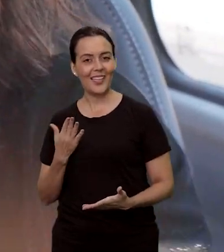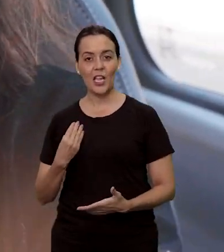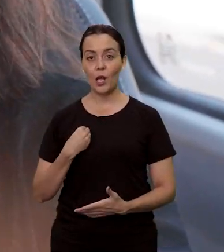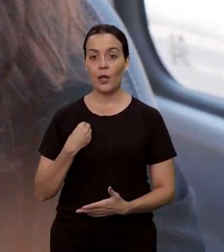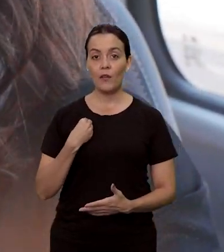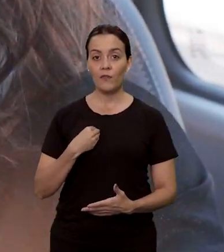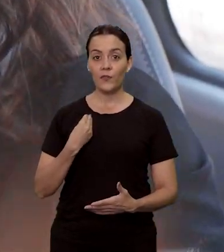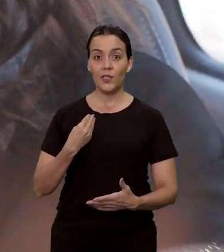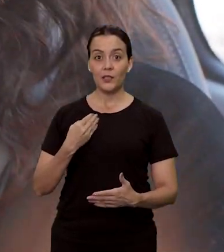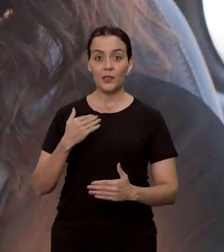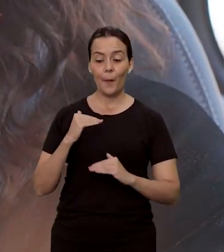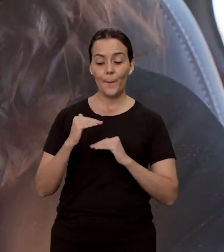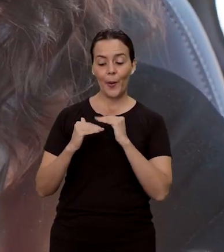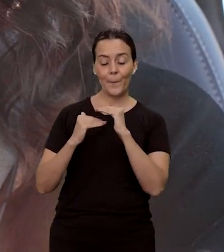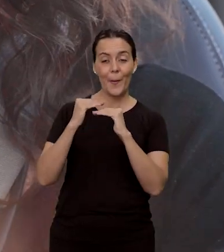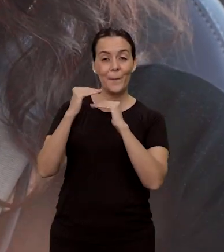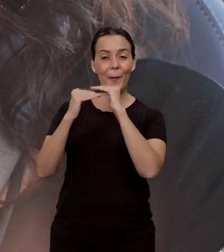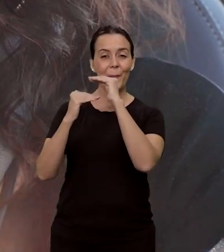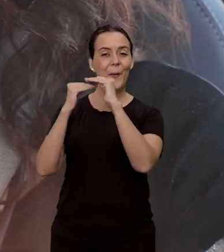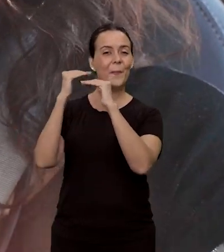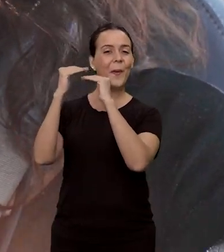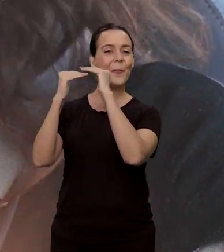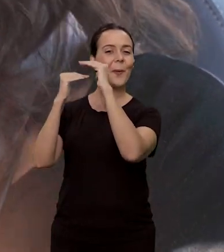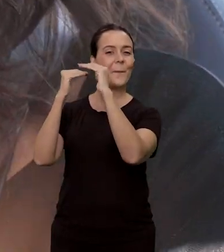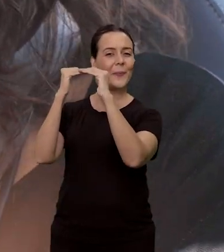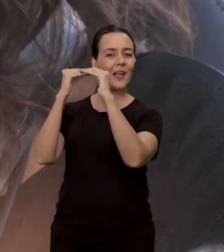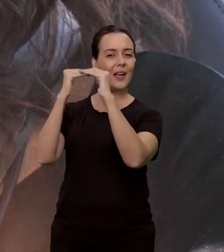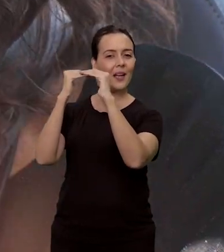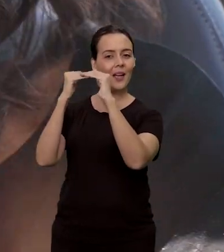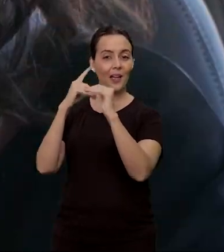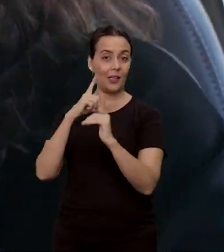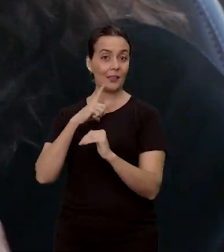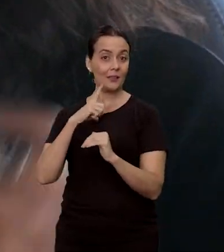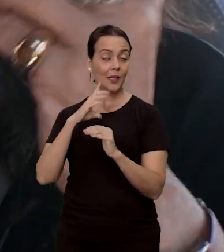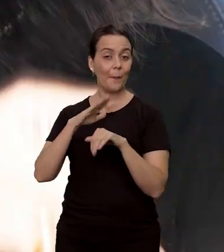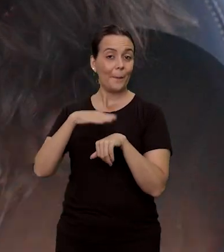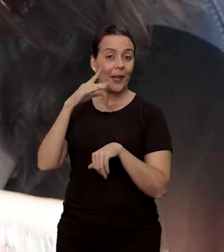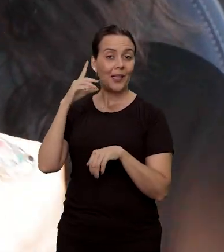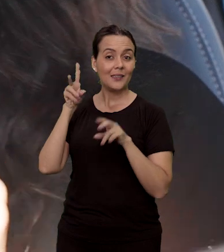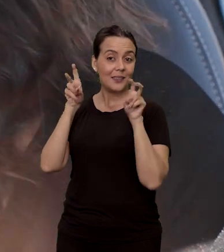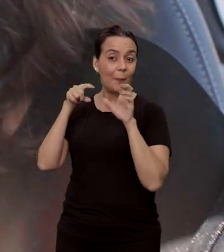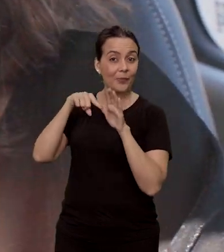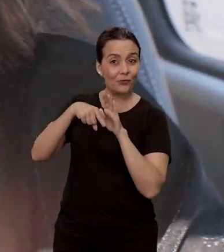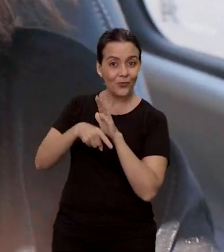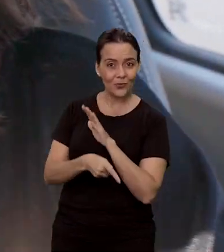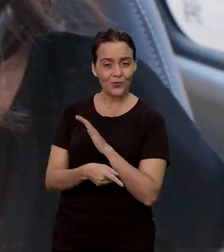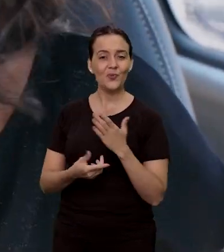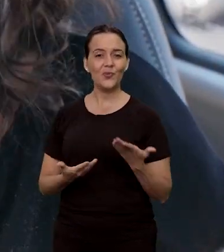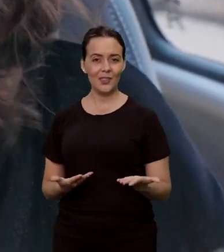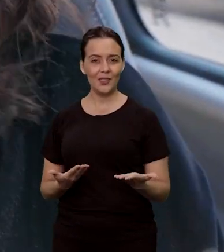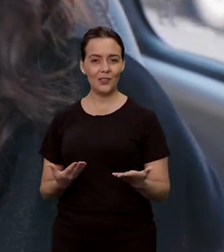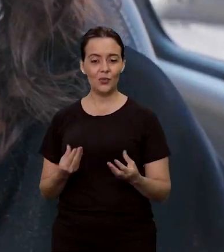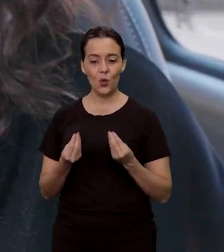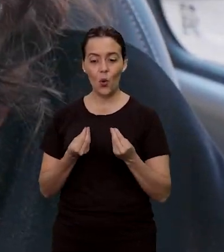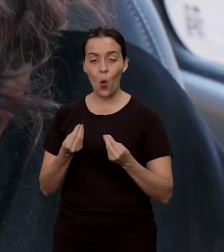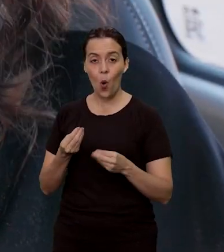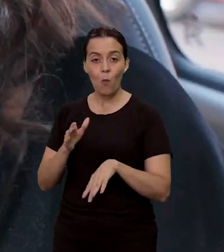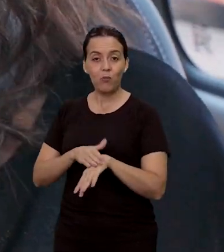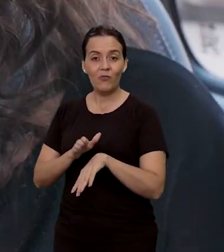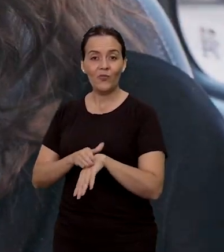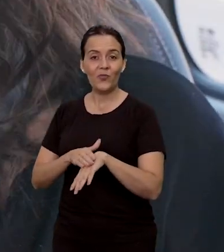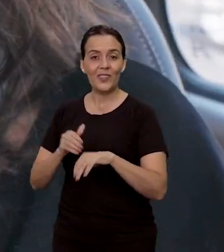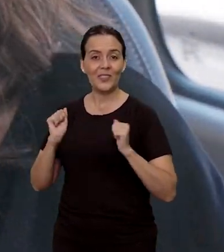vai se organizando em maiores complexidades possíveis por causa de colaboração. Então,